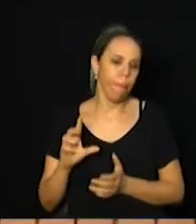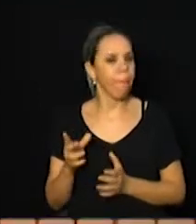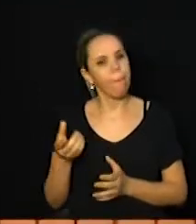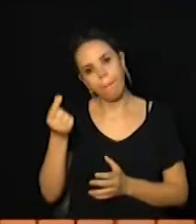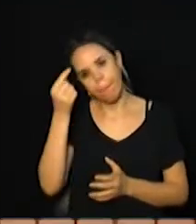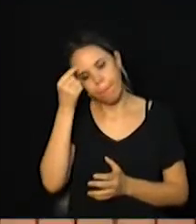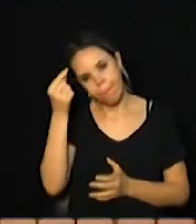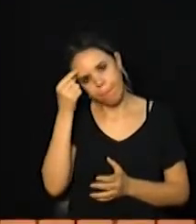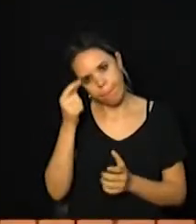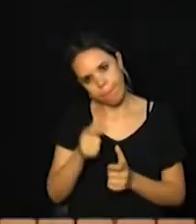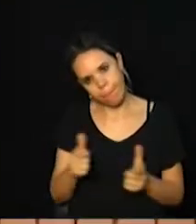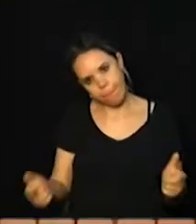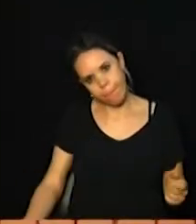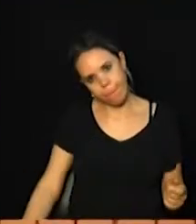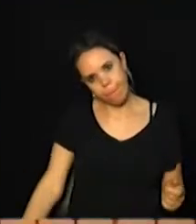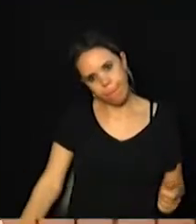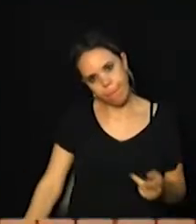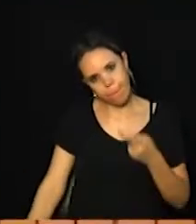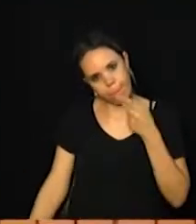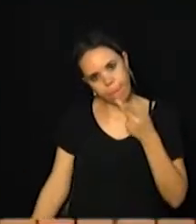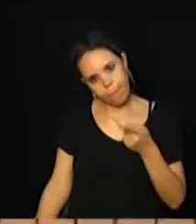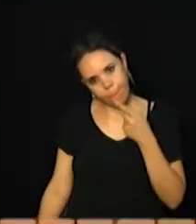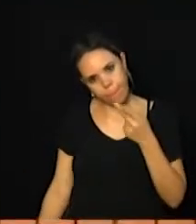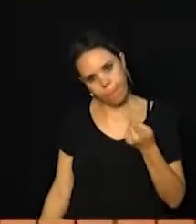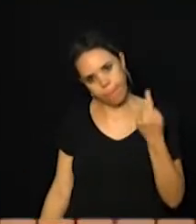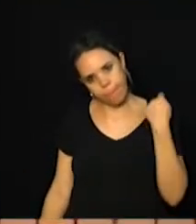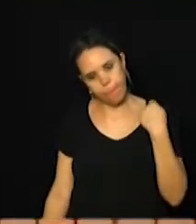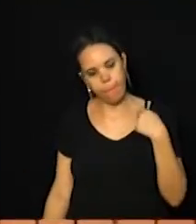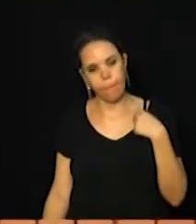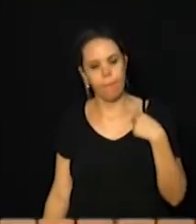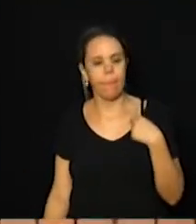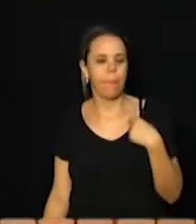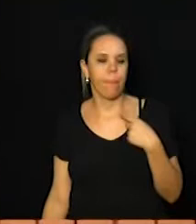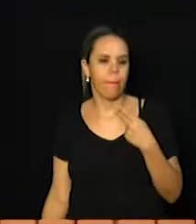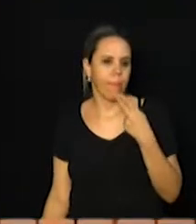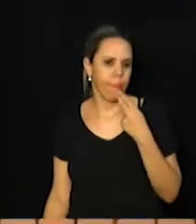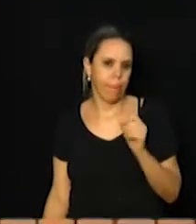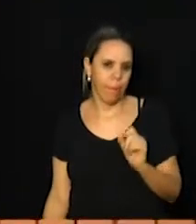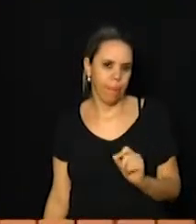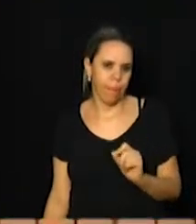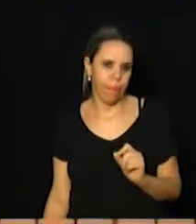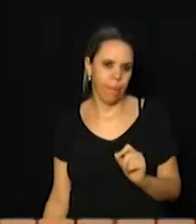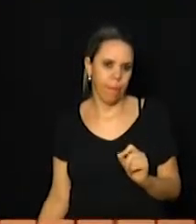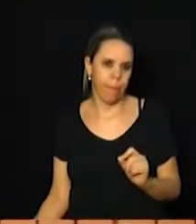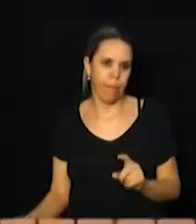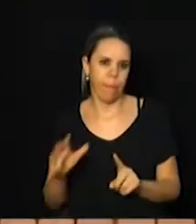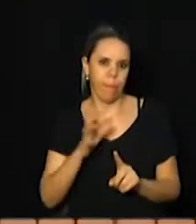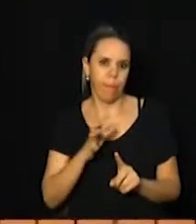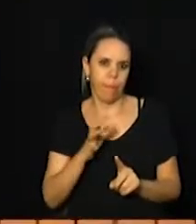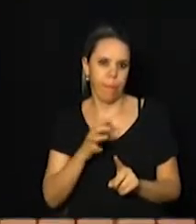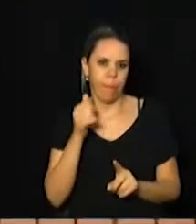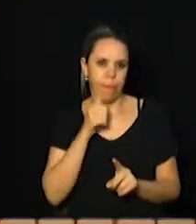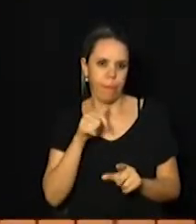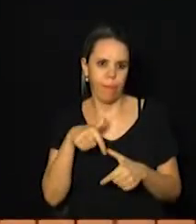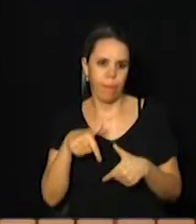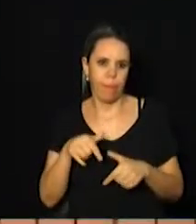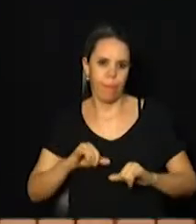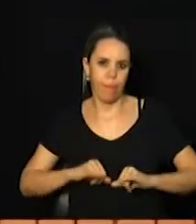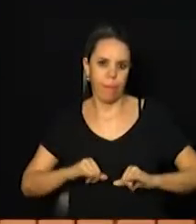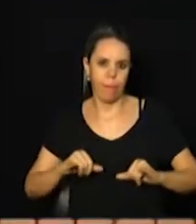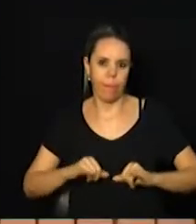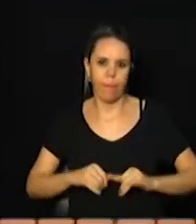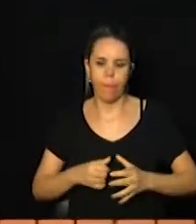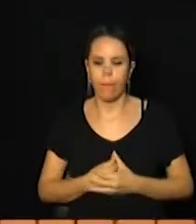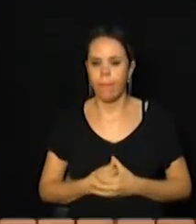conscientização muito grande como eu falei na minha fala anterior é dos assédios a trabalhadora sofremos